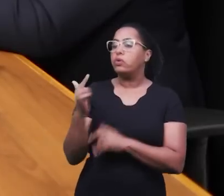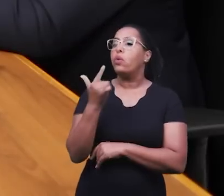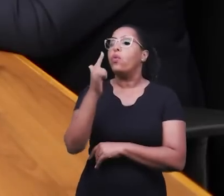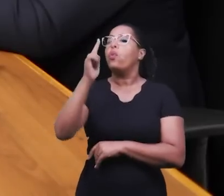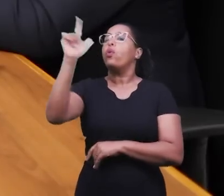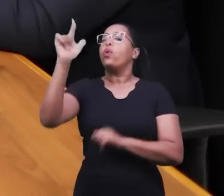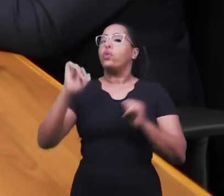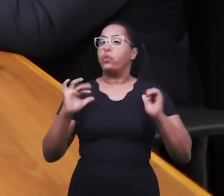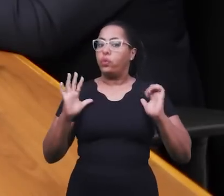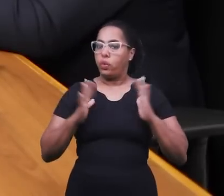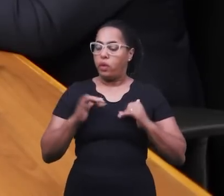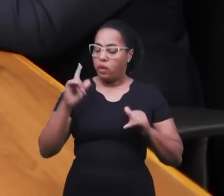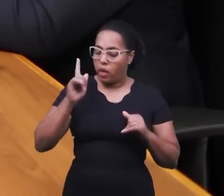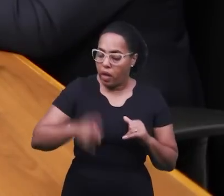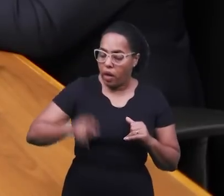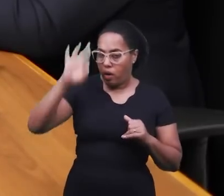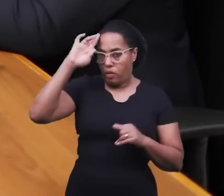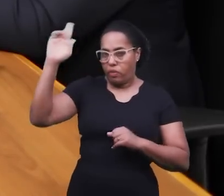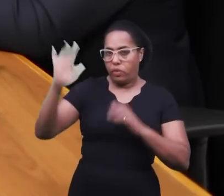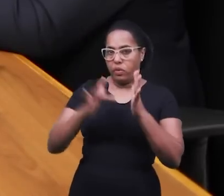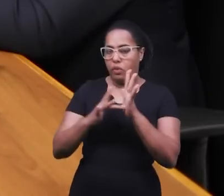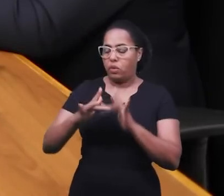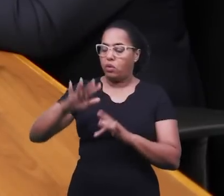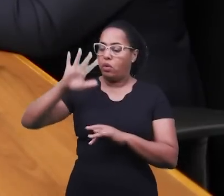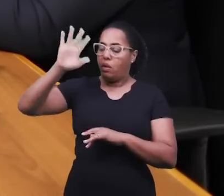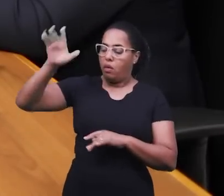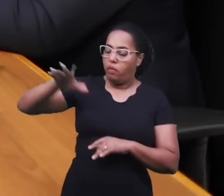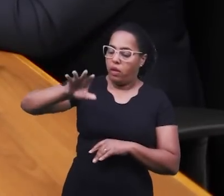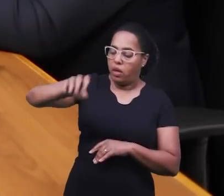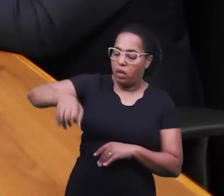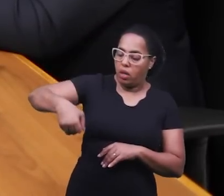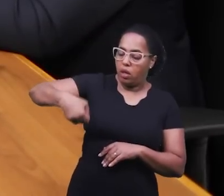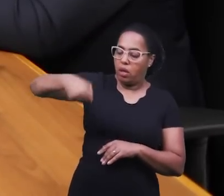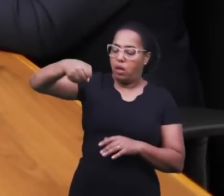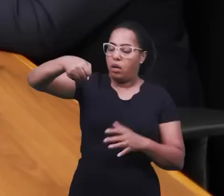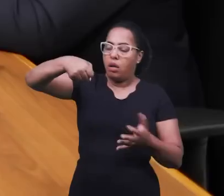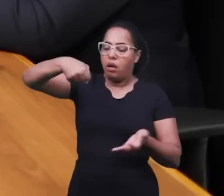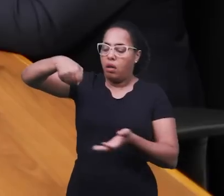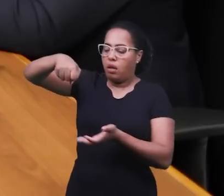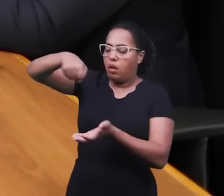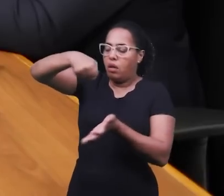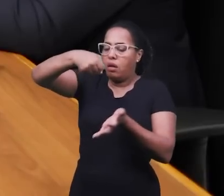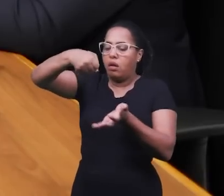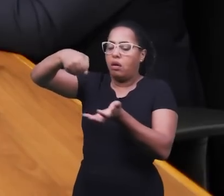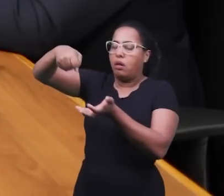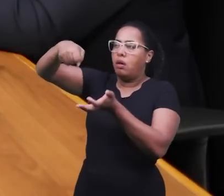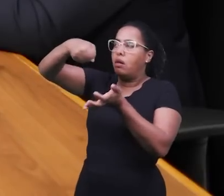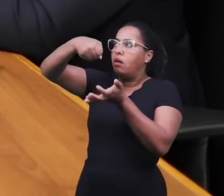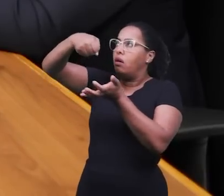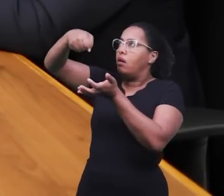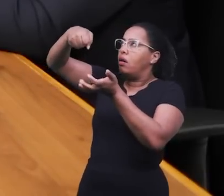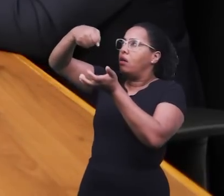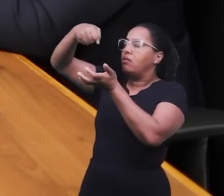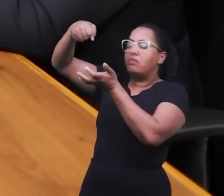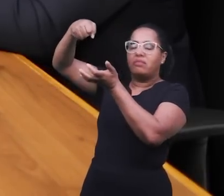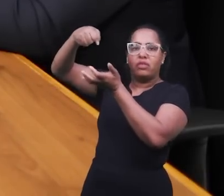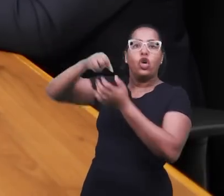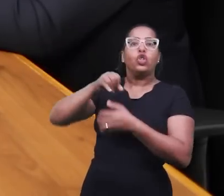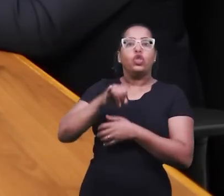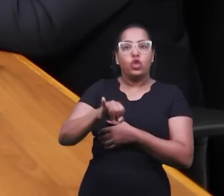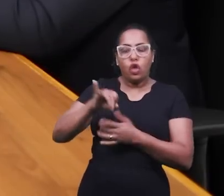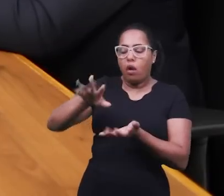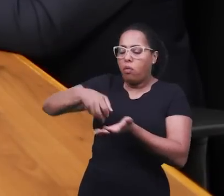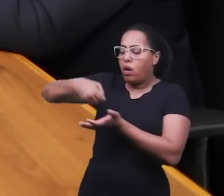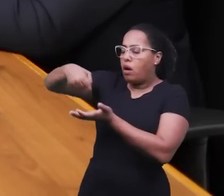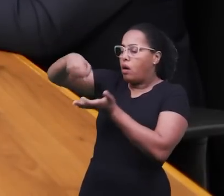é o outro anjo. É aquele que vem e põe o incenso nas orações dos santos e faz com que elas subam, porque